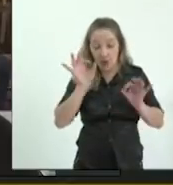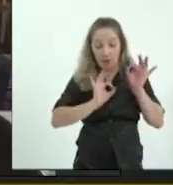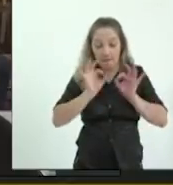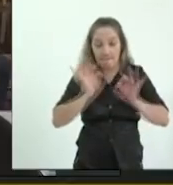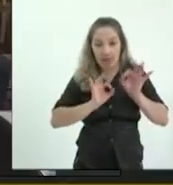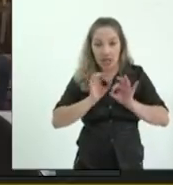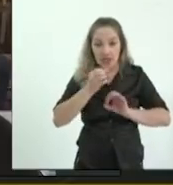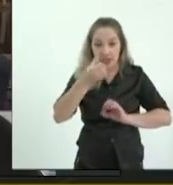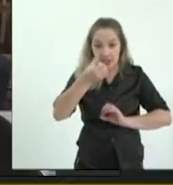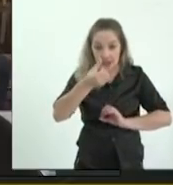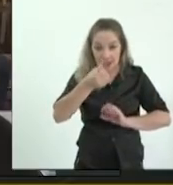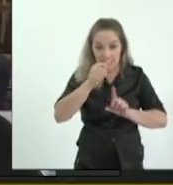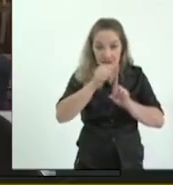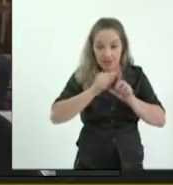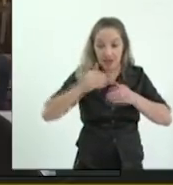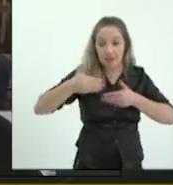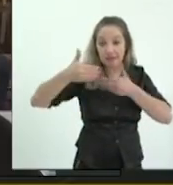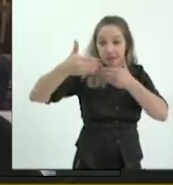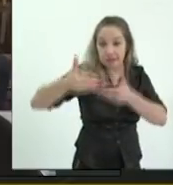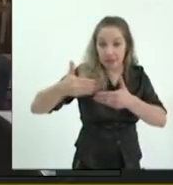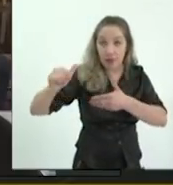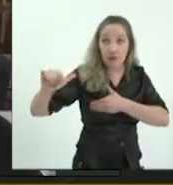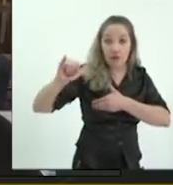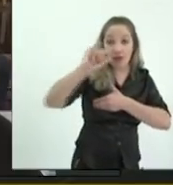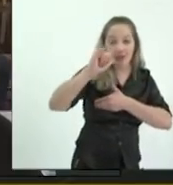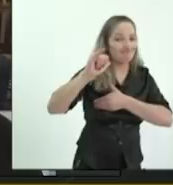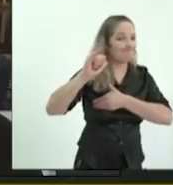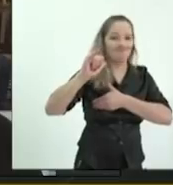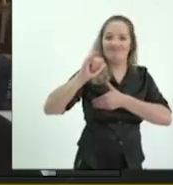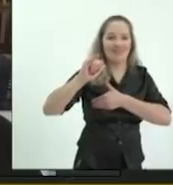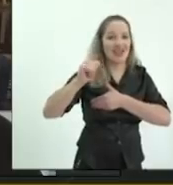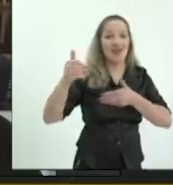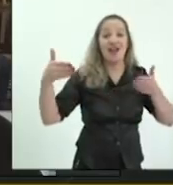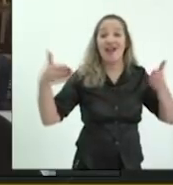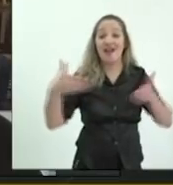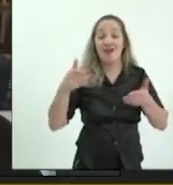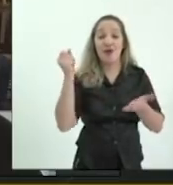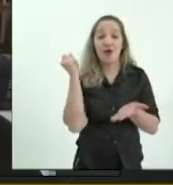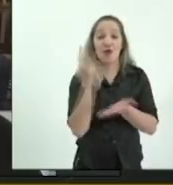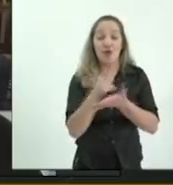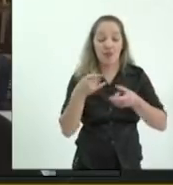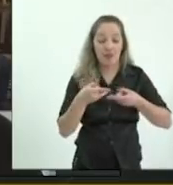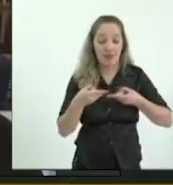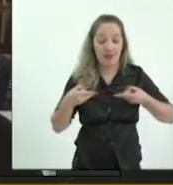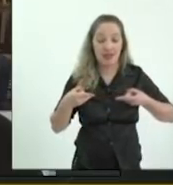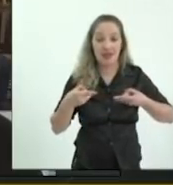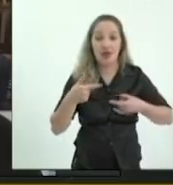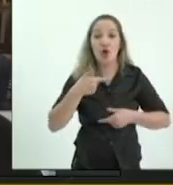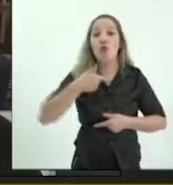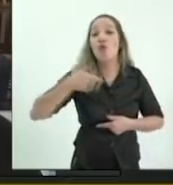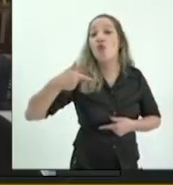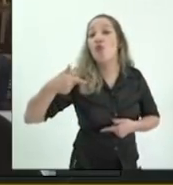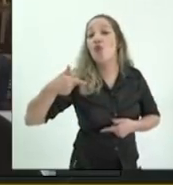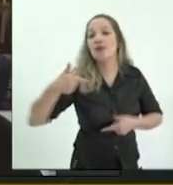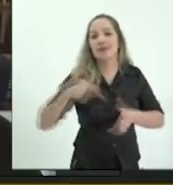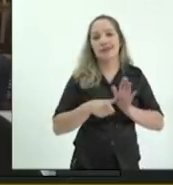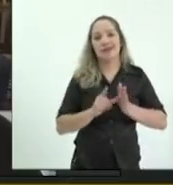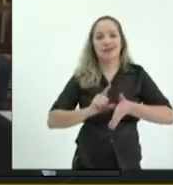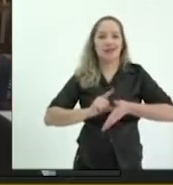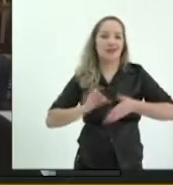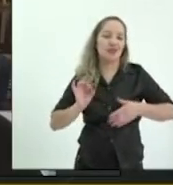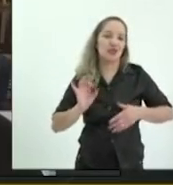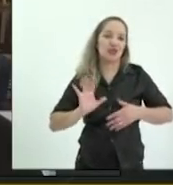que é tanto a medida 925, ela é positiva para o setor, mas muito importante para o passageiro é ter 3 empresas aqui no Brasil